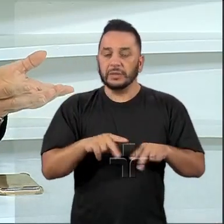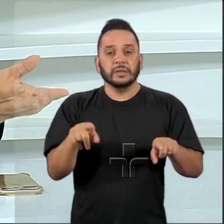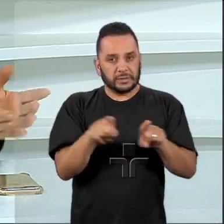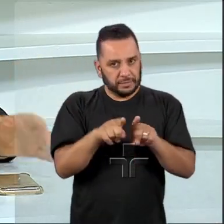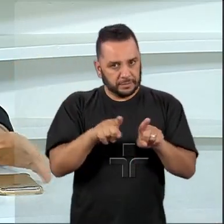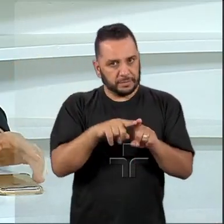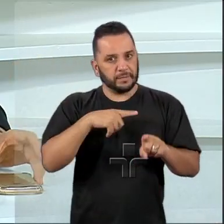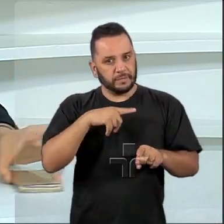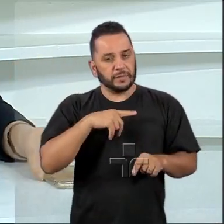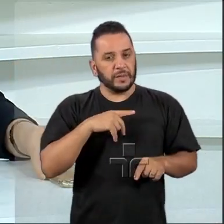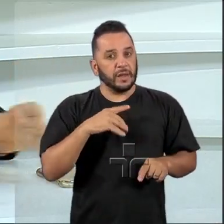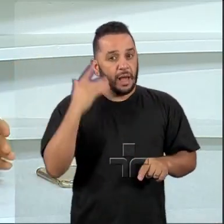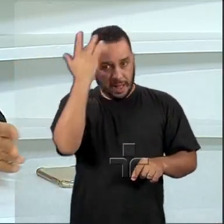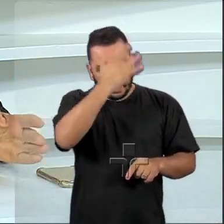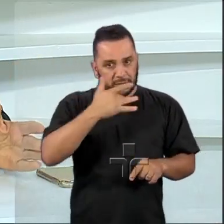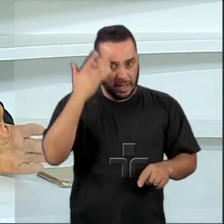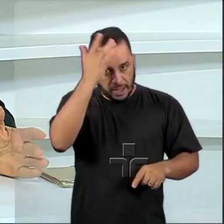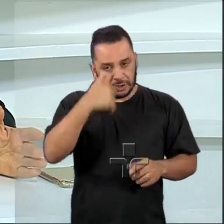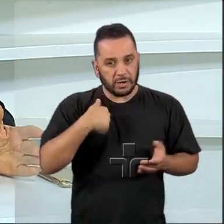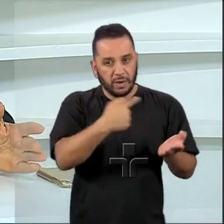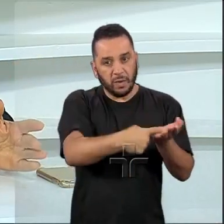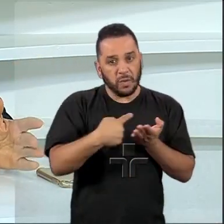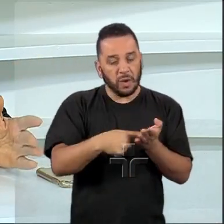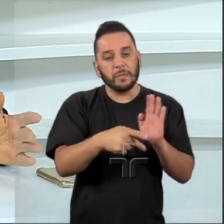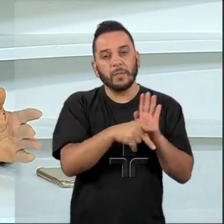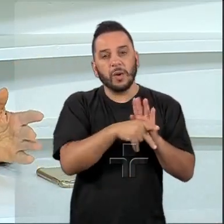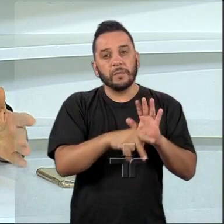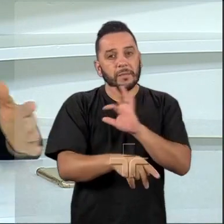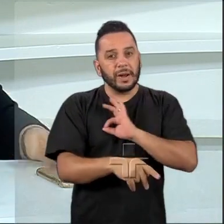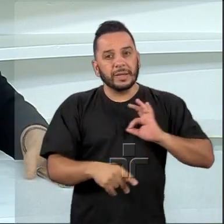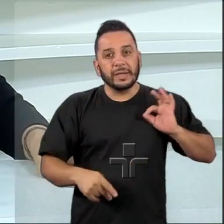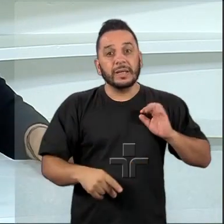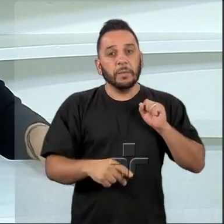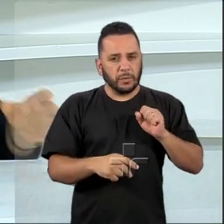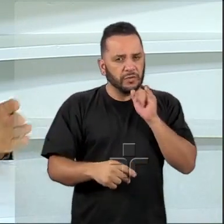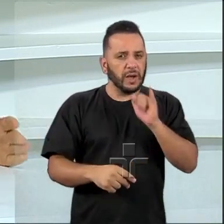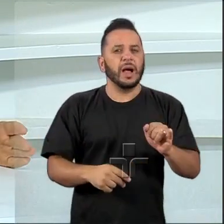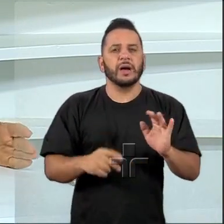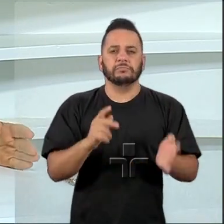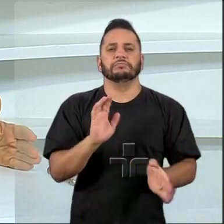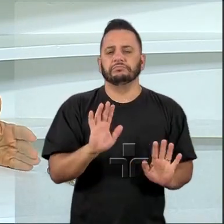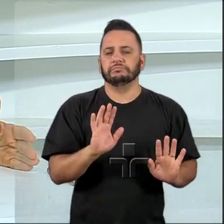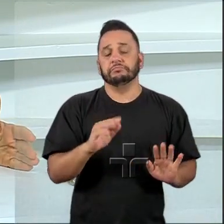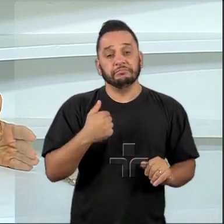situação pela Marina e ele não aproveitou. O que é que ele podia ter dito ali? Olha,